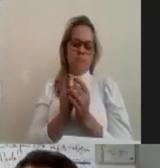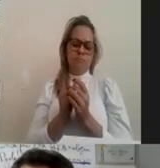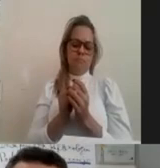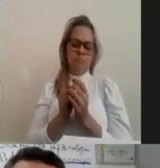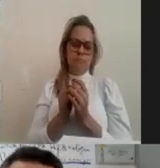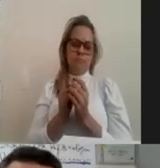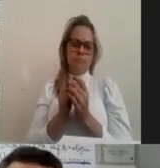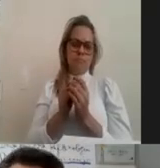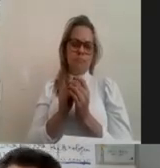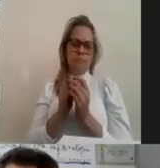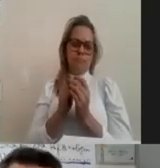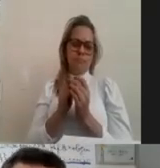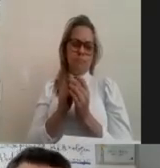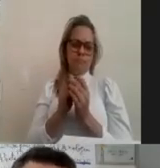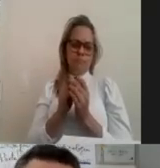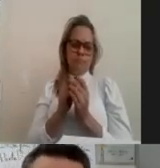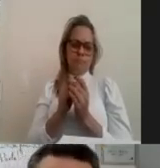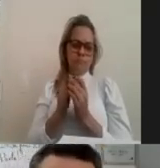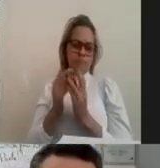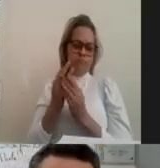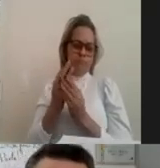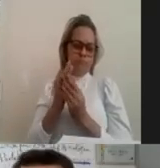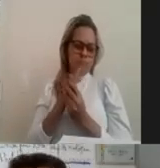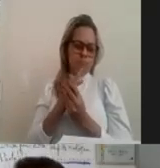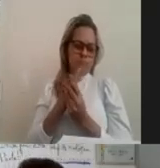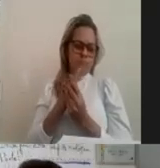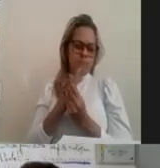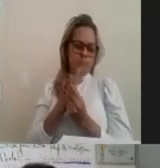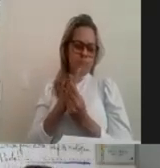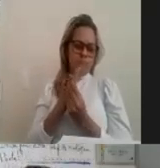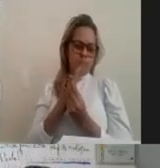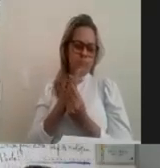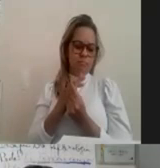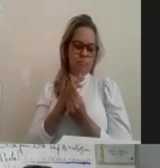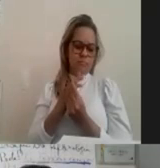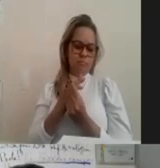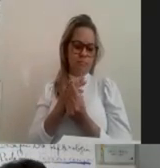também, o Pepe, também estava dando um giro, uma passeada. Ah, eu não tenho tempo.